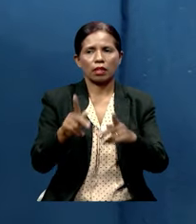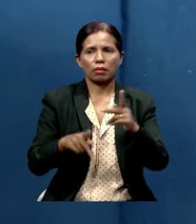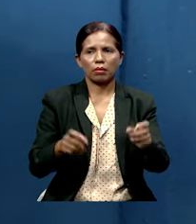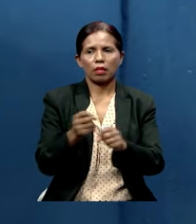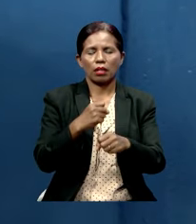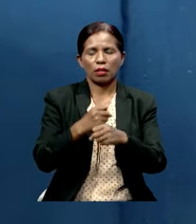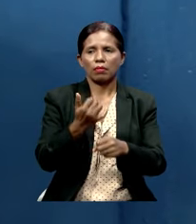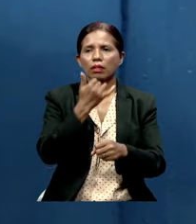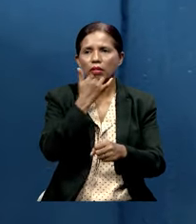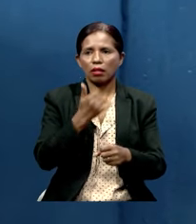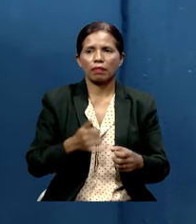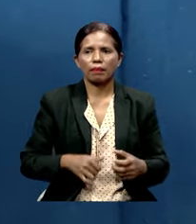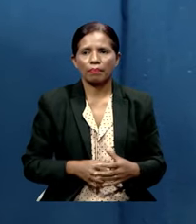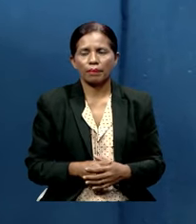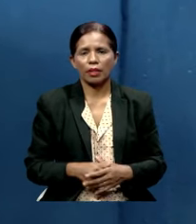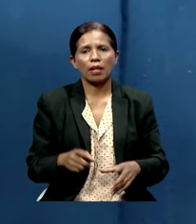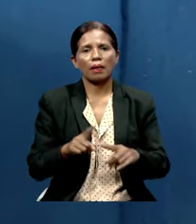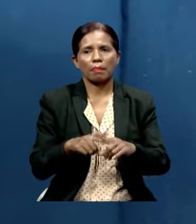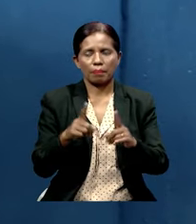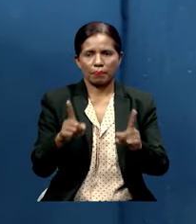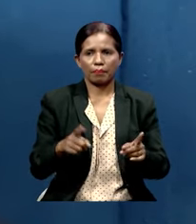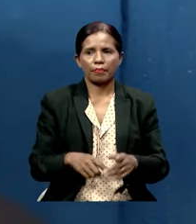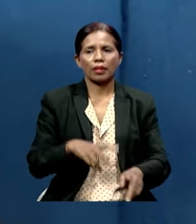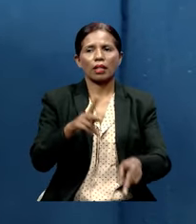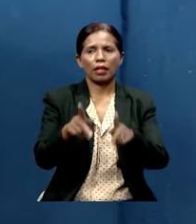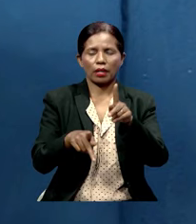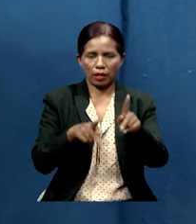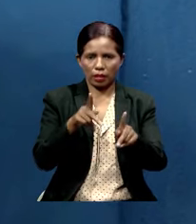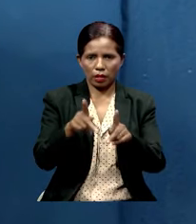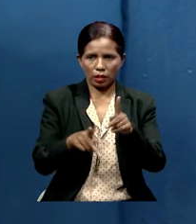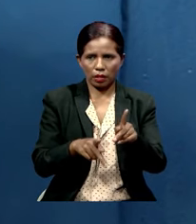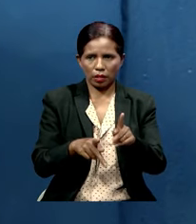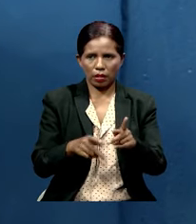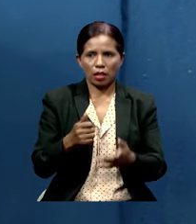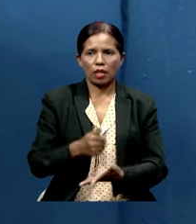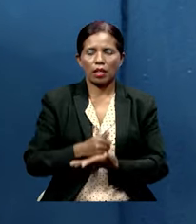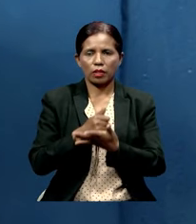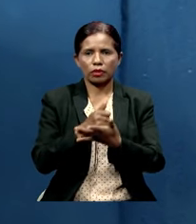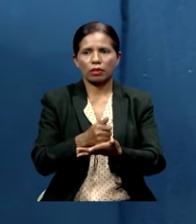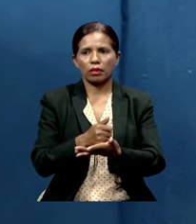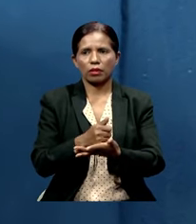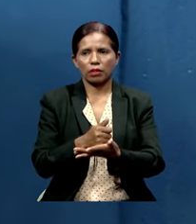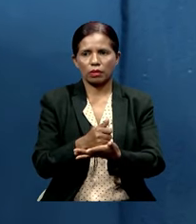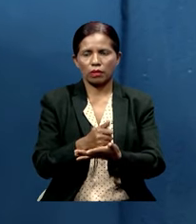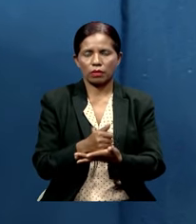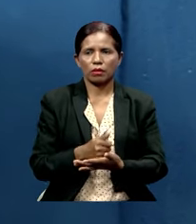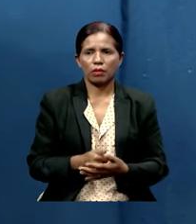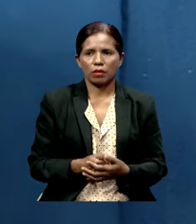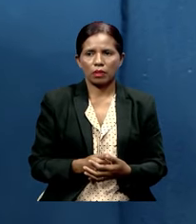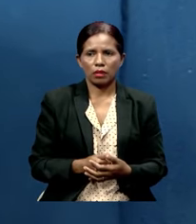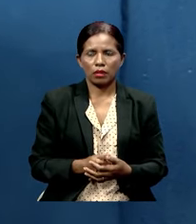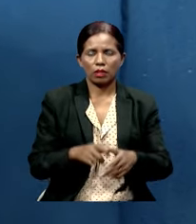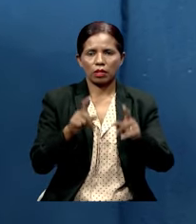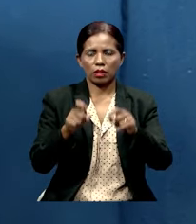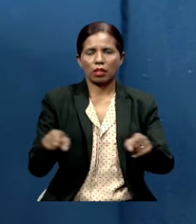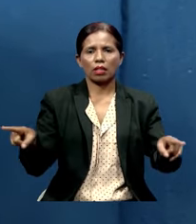falsifikasan mak sala. Mai be, e manebe mak fasilita, ne mak tengke saya